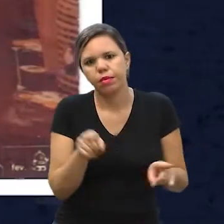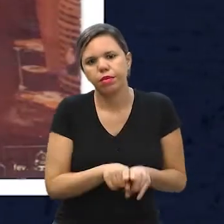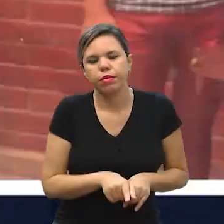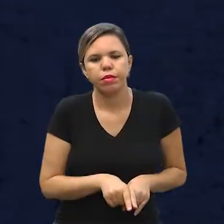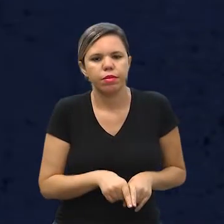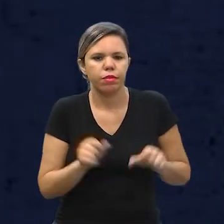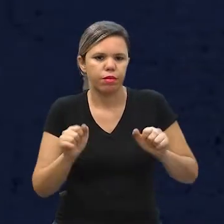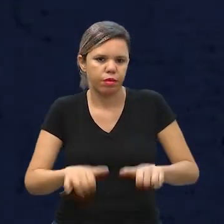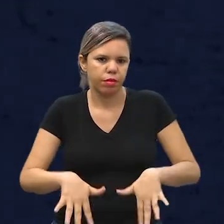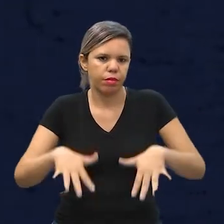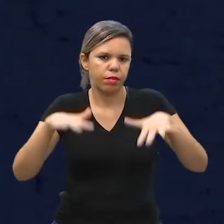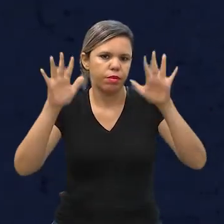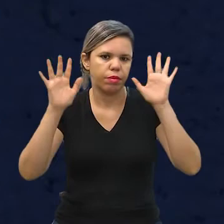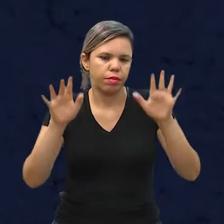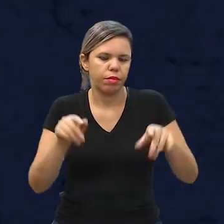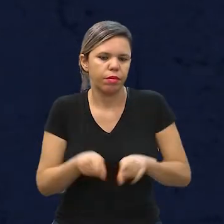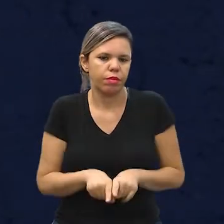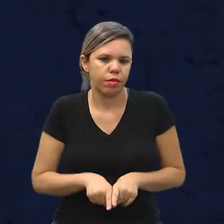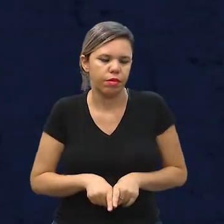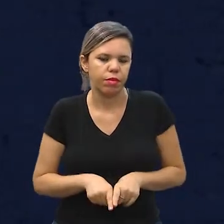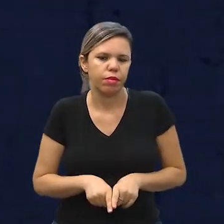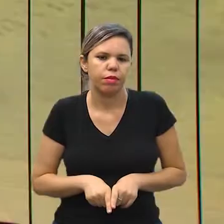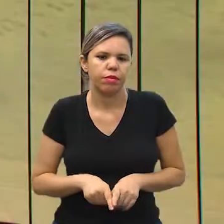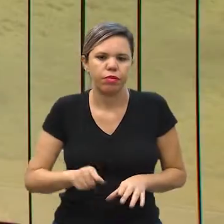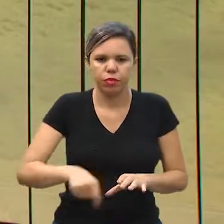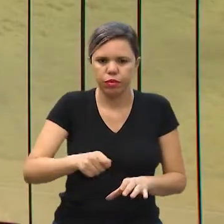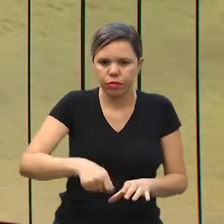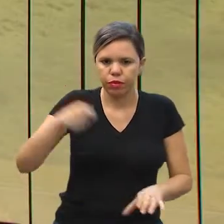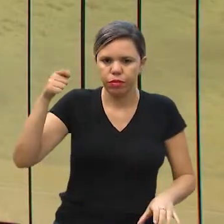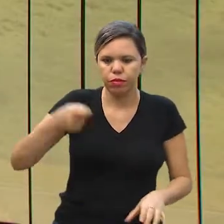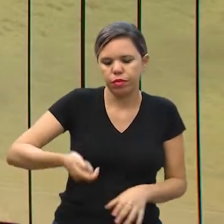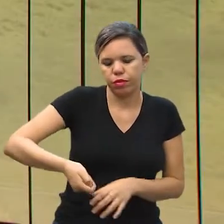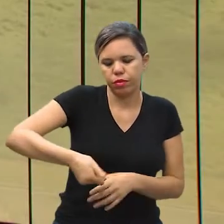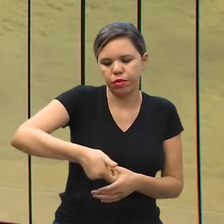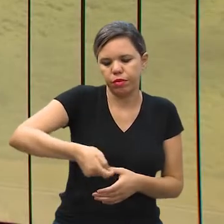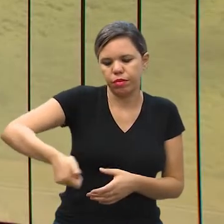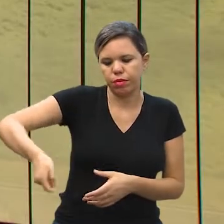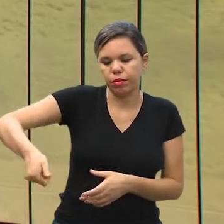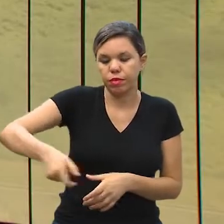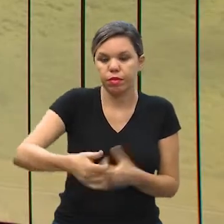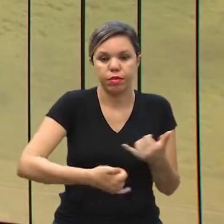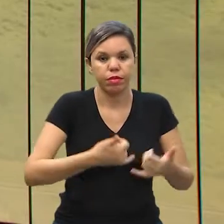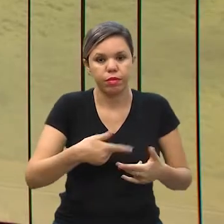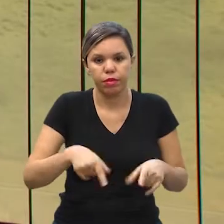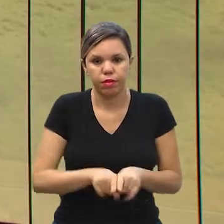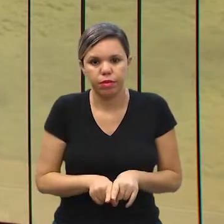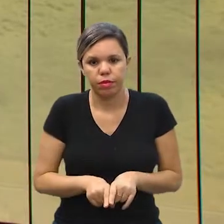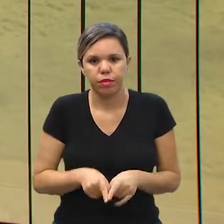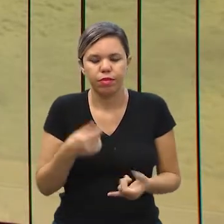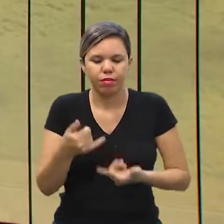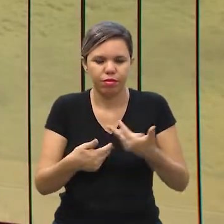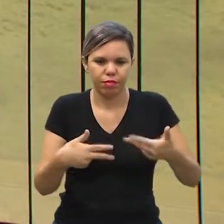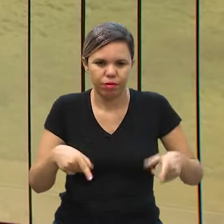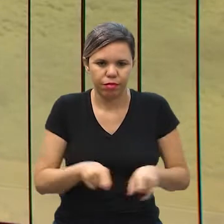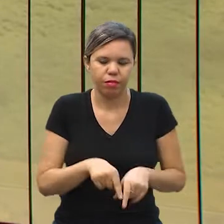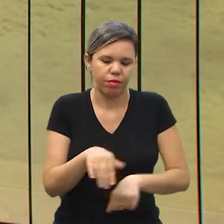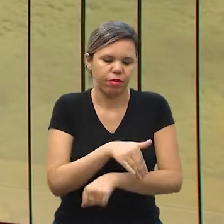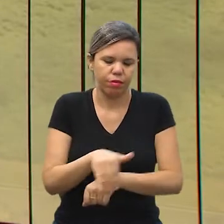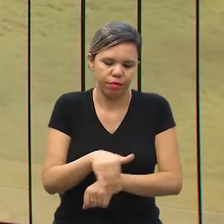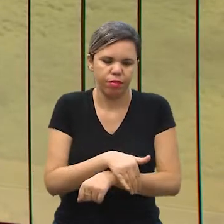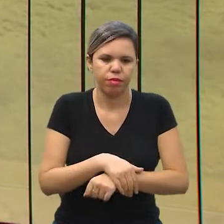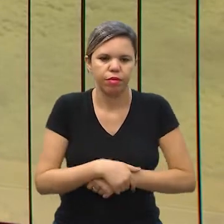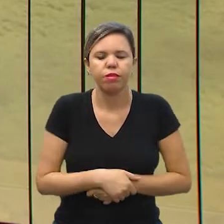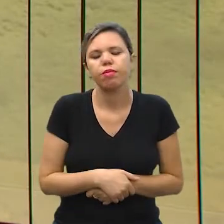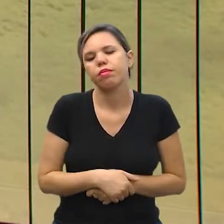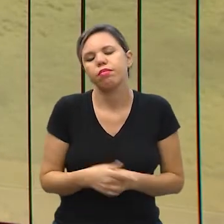brincadeiras assim da infância né da do Peão da bolinha de gude do das diversões assim de